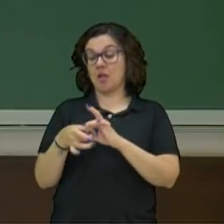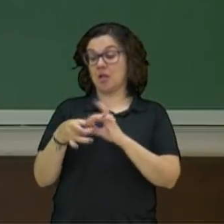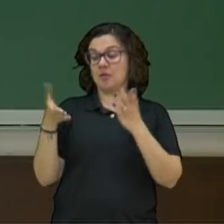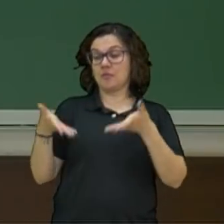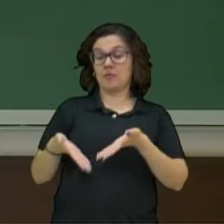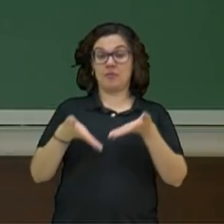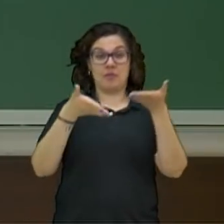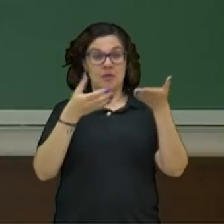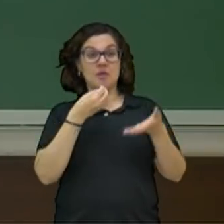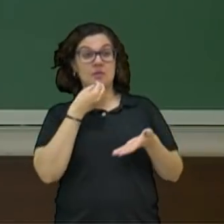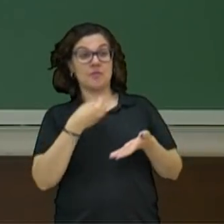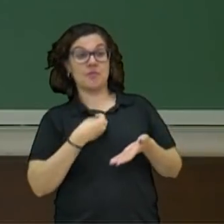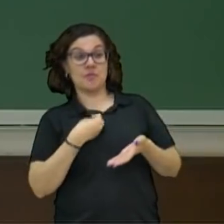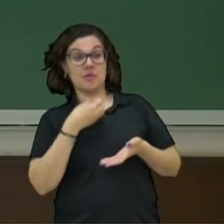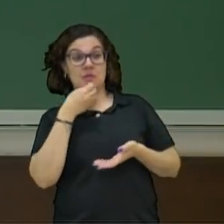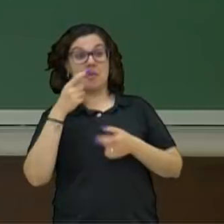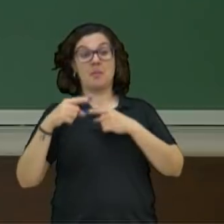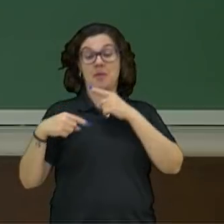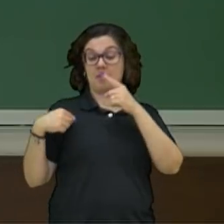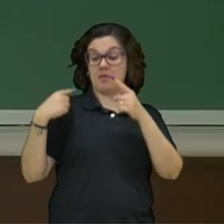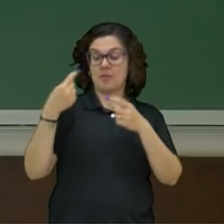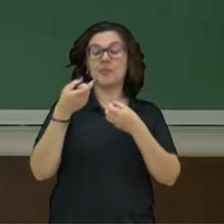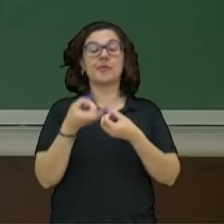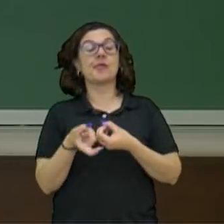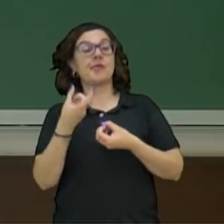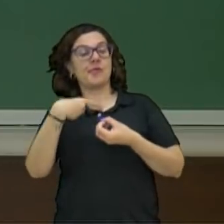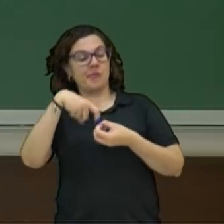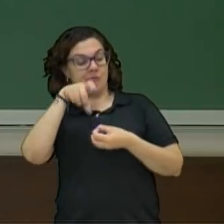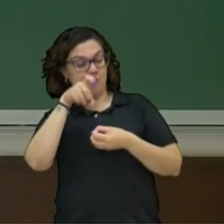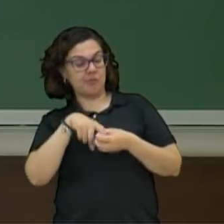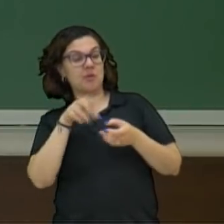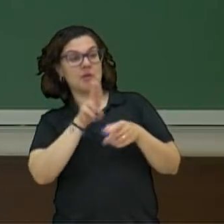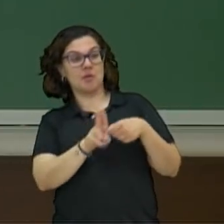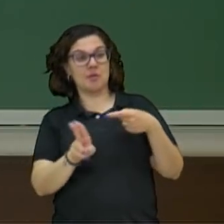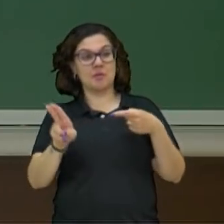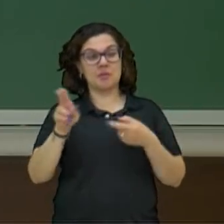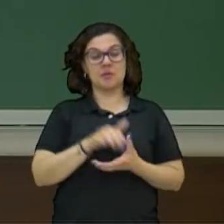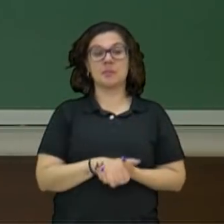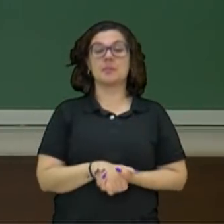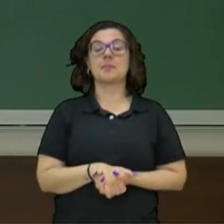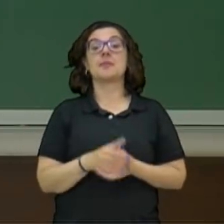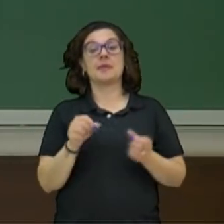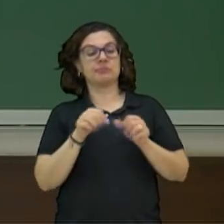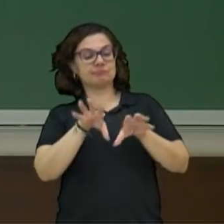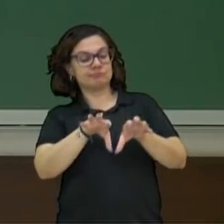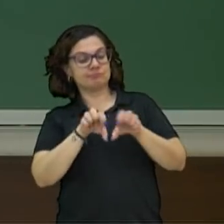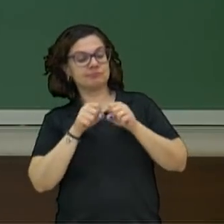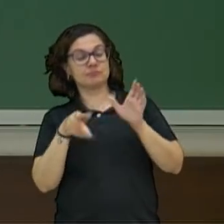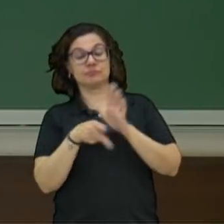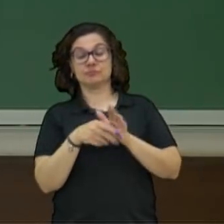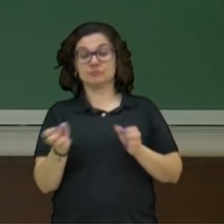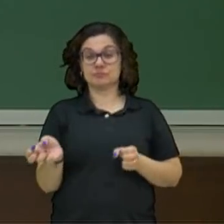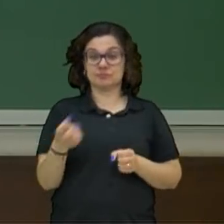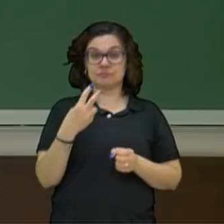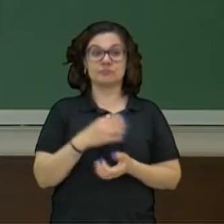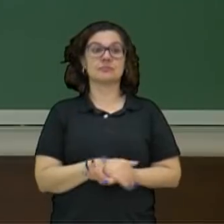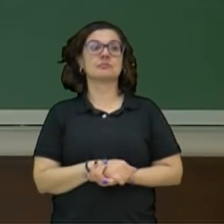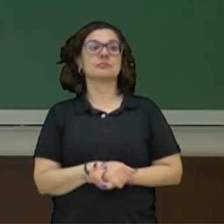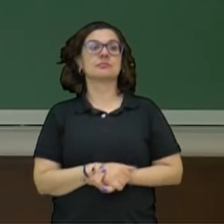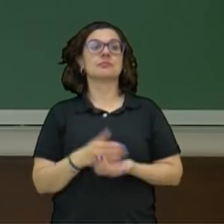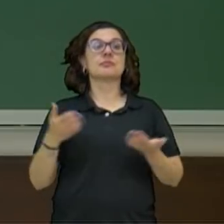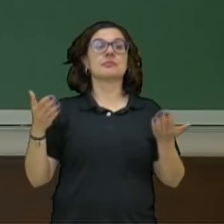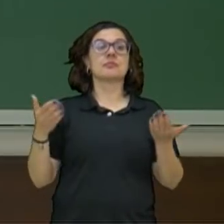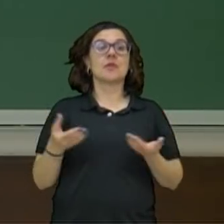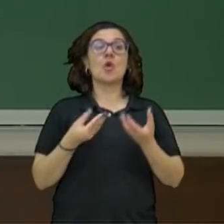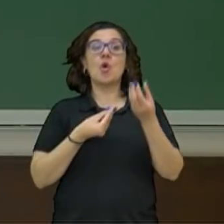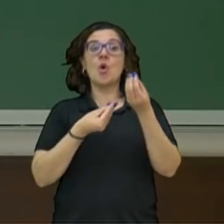solto, vivendo bem lá, para depois ele ser novamente utilizado, digamos assim, né, para esse fim, tá? E